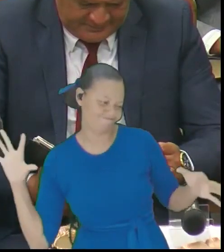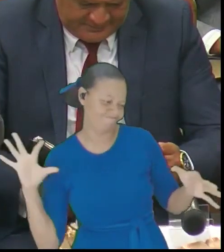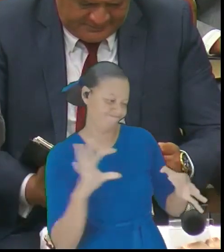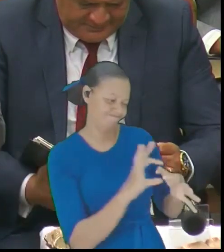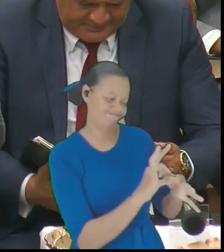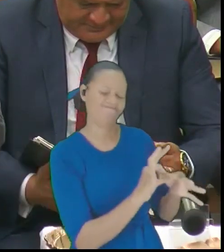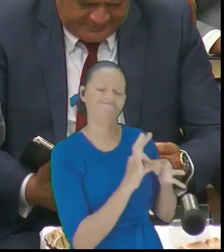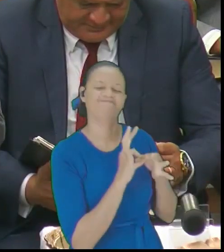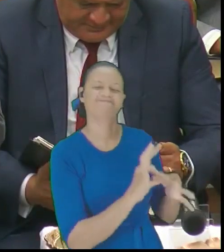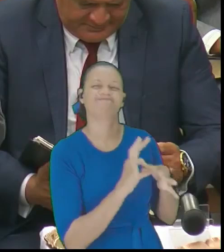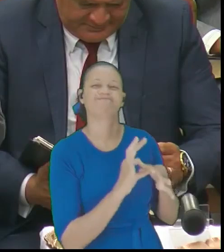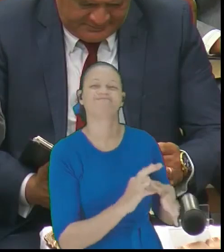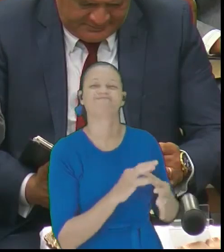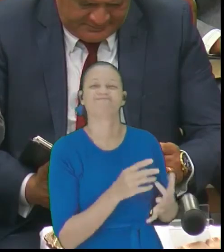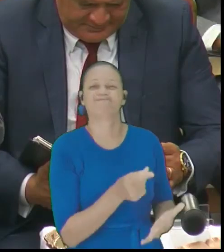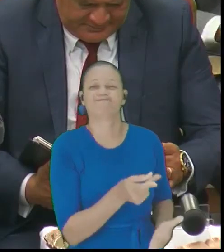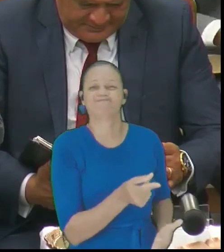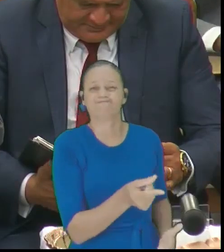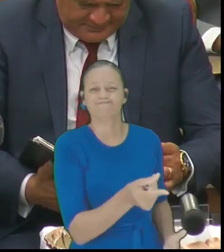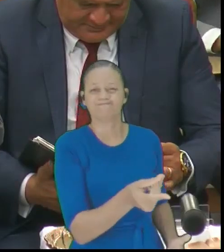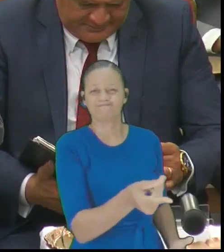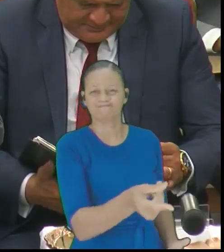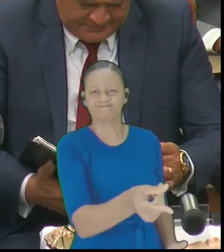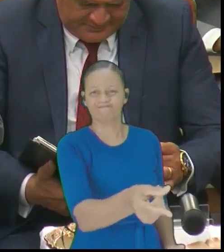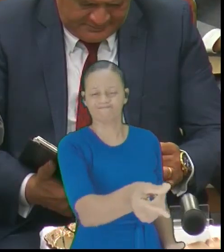aliança perpétua.